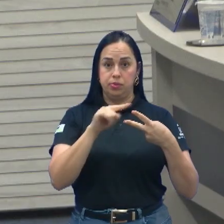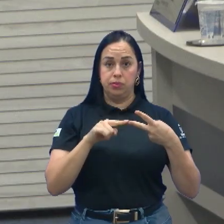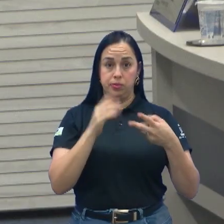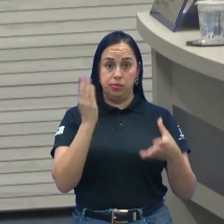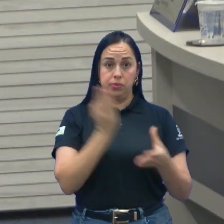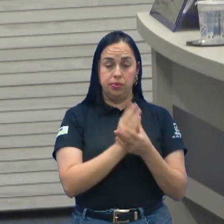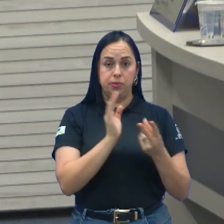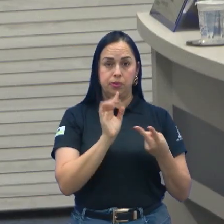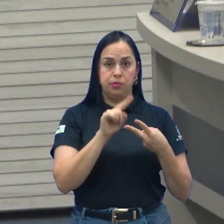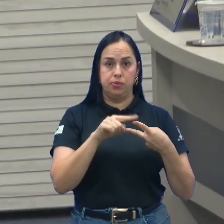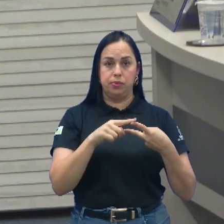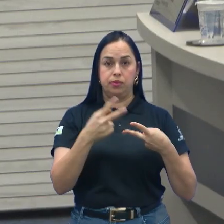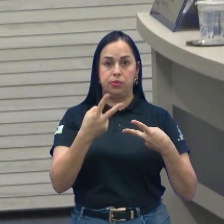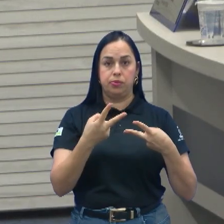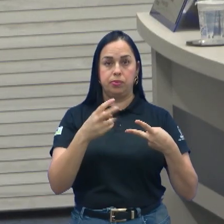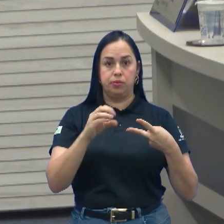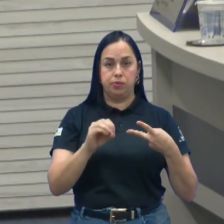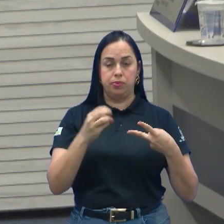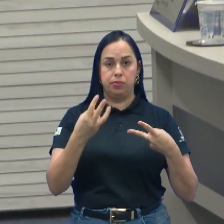o